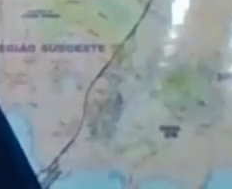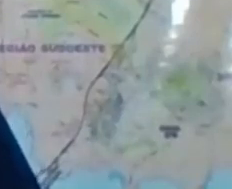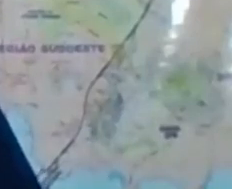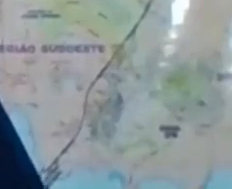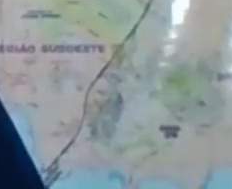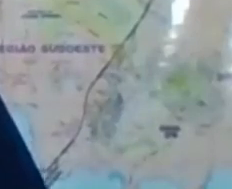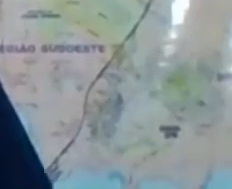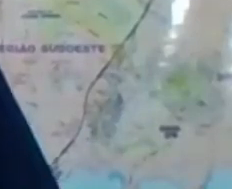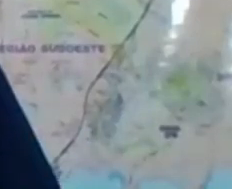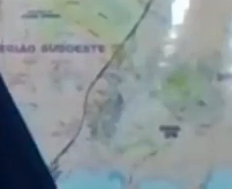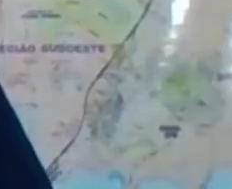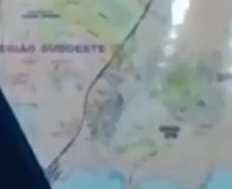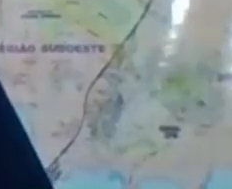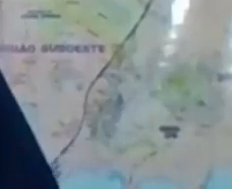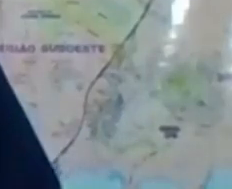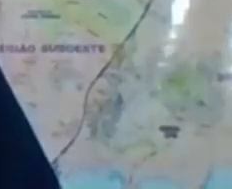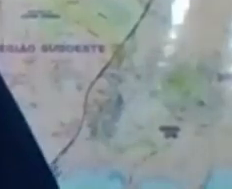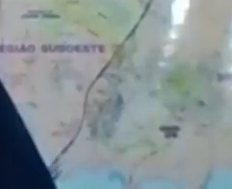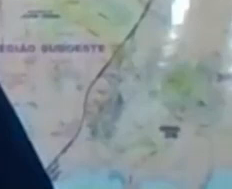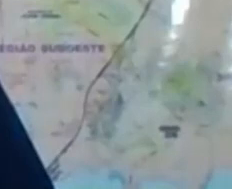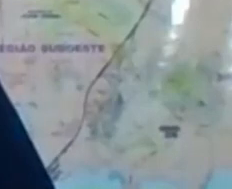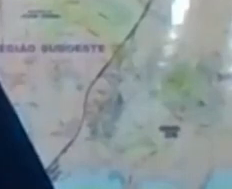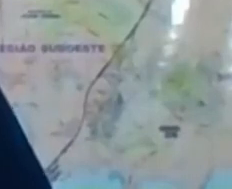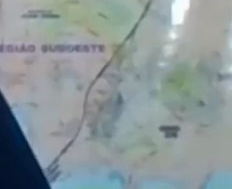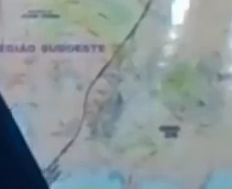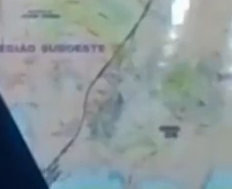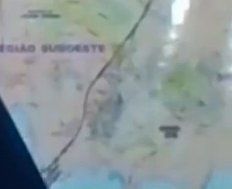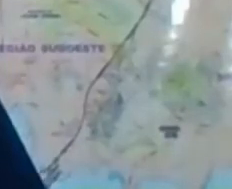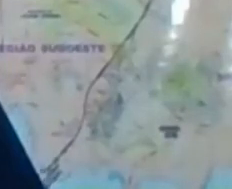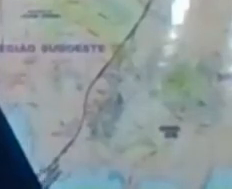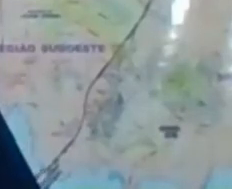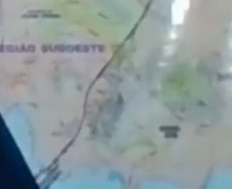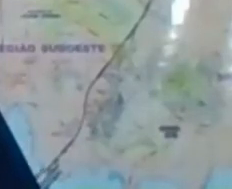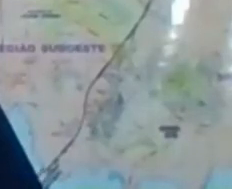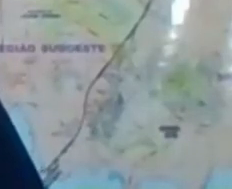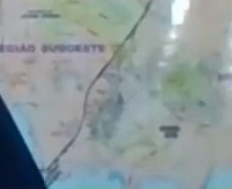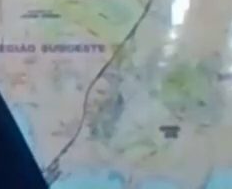sejam elas de saúde, educação, da área de assistência,